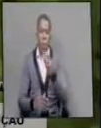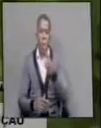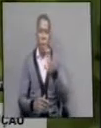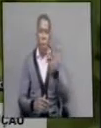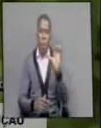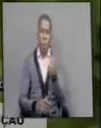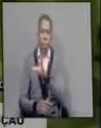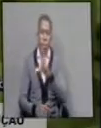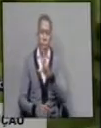mil mudas